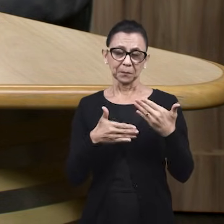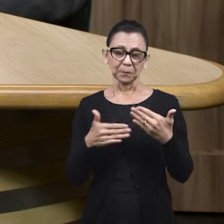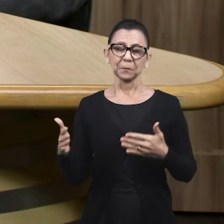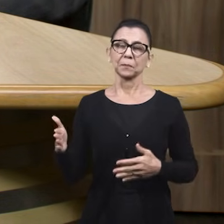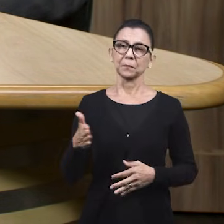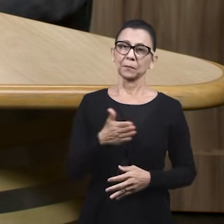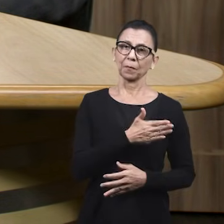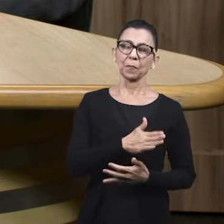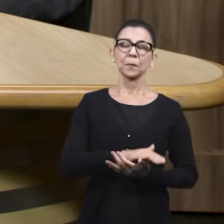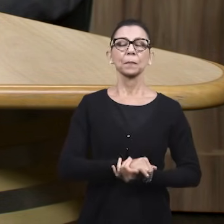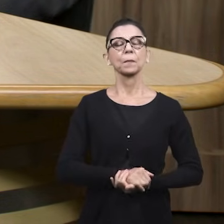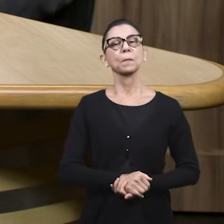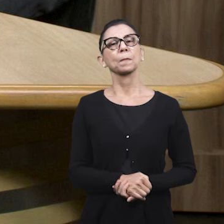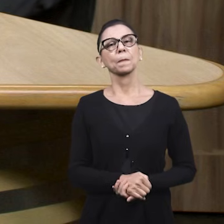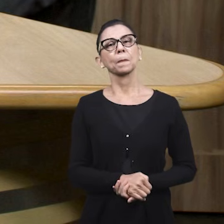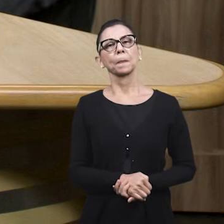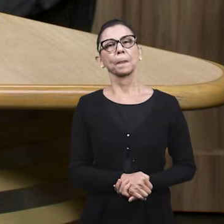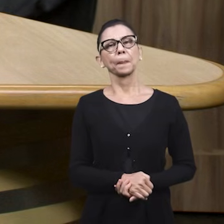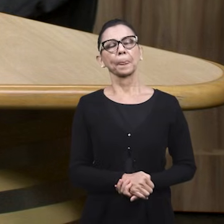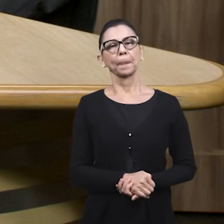8, citamos antes,